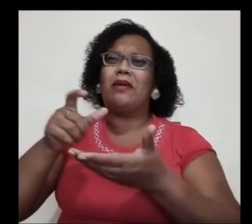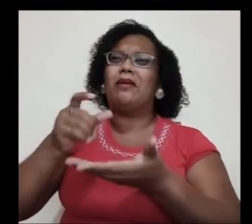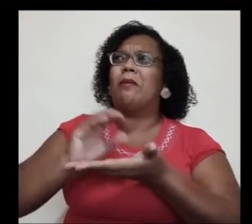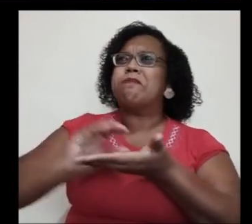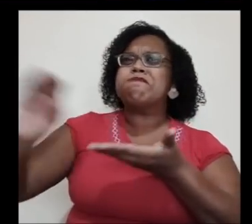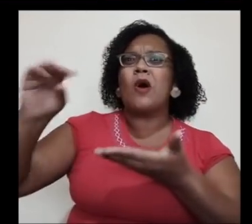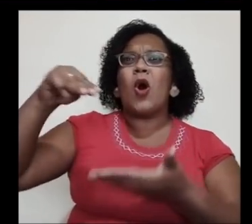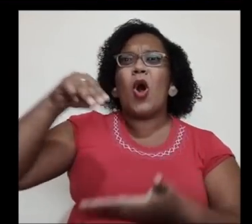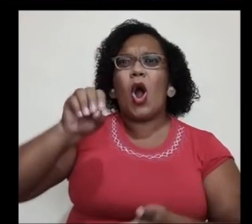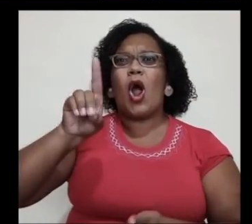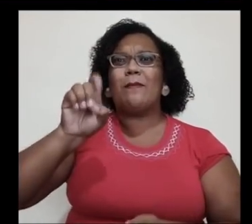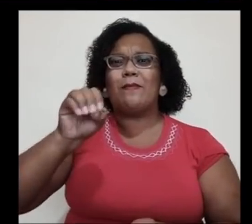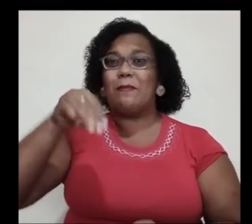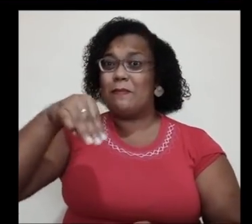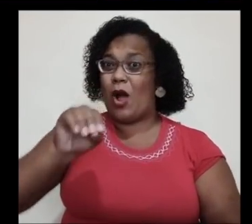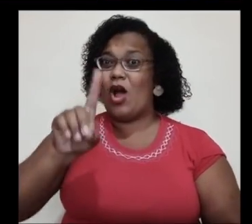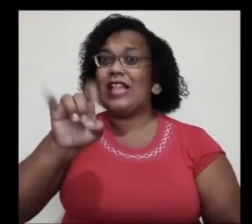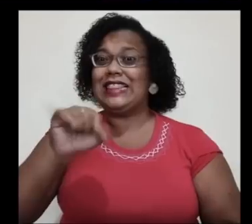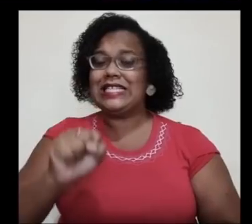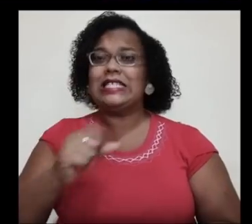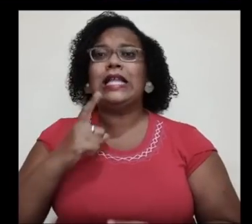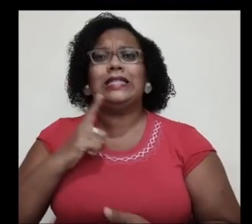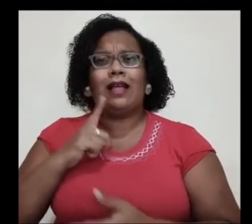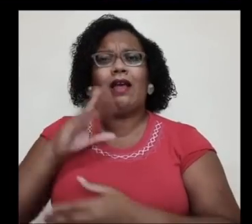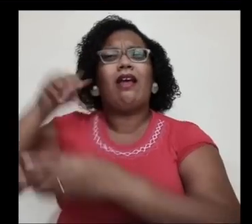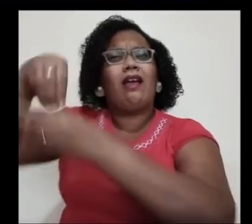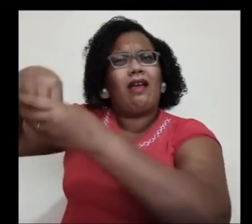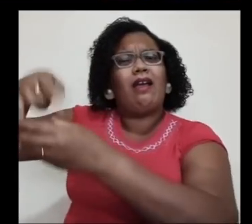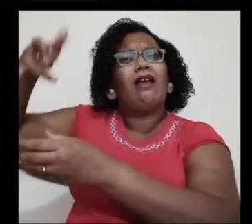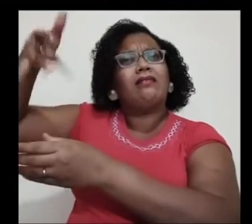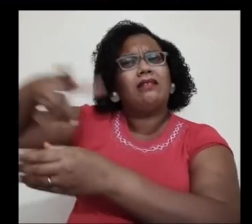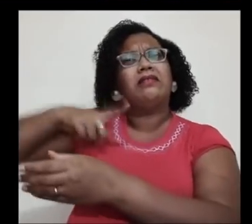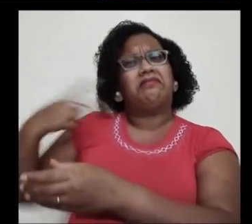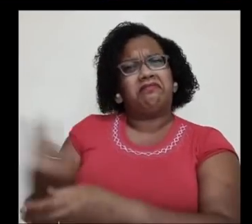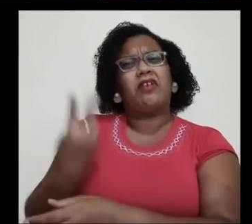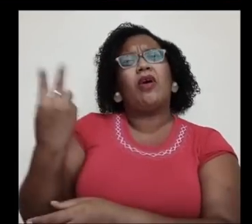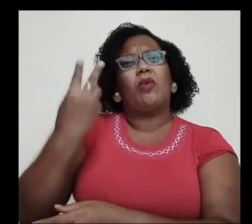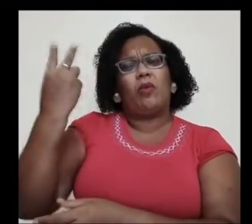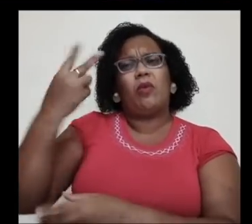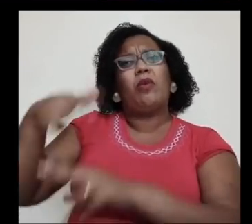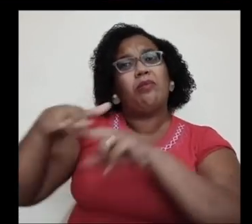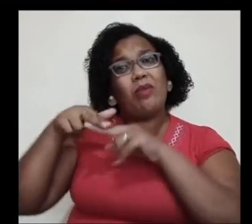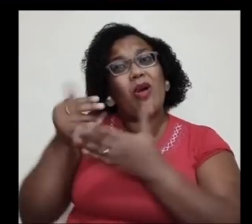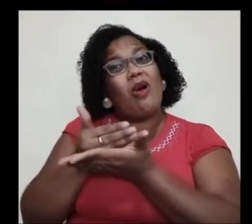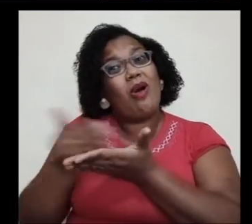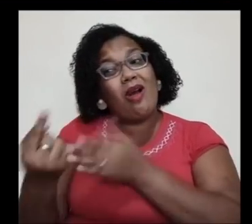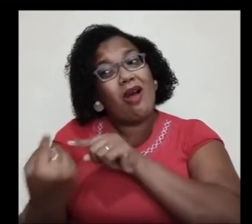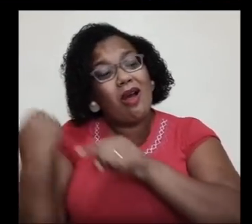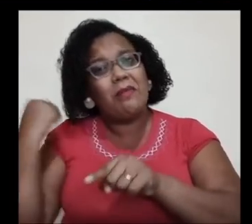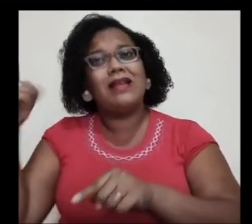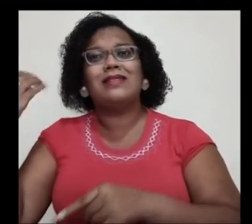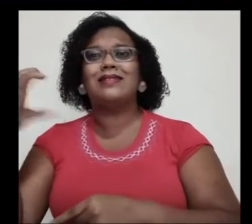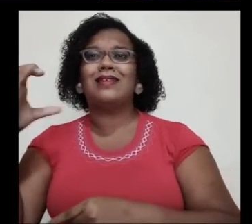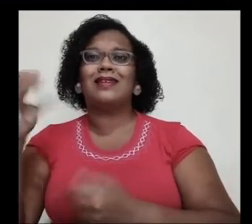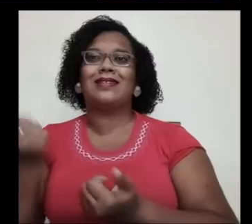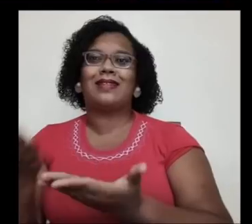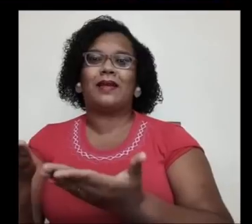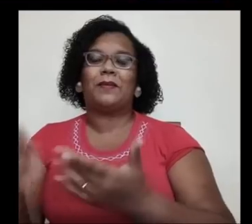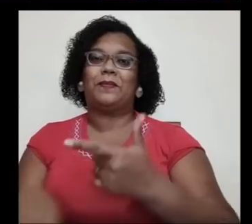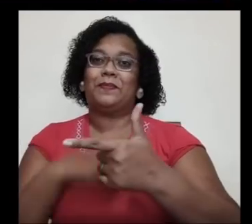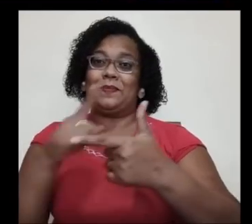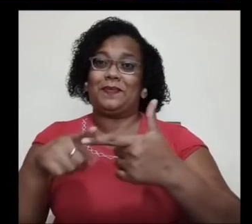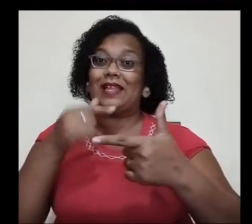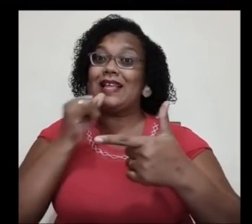da ciência que as possibilitaram. O segundo exemplo é a questão do petróleo. A exploração de petróleo em águas profundas e o êxito